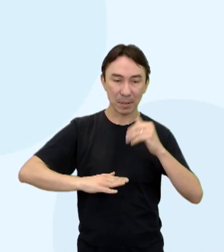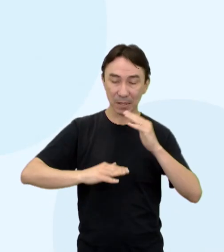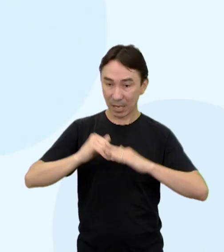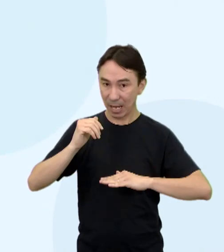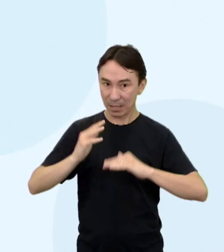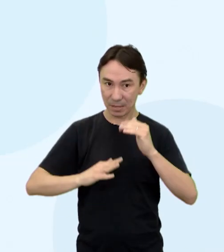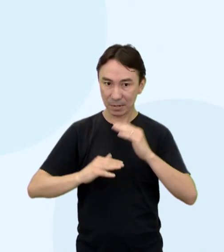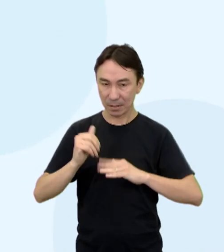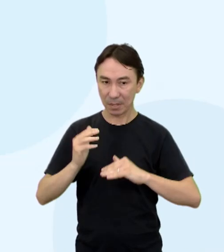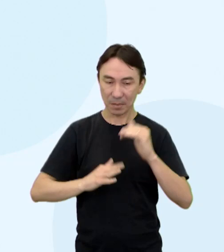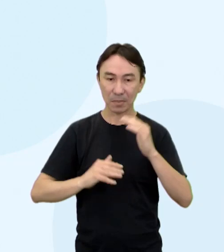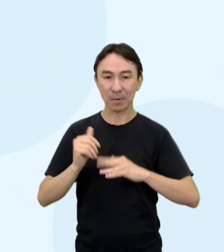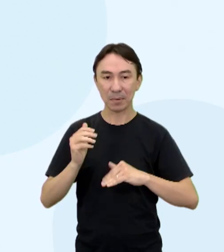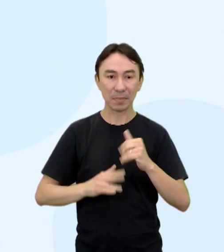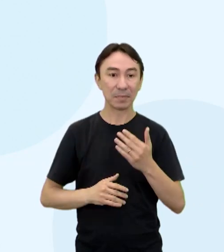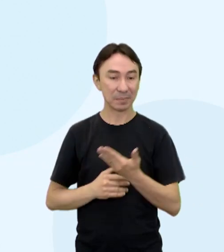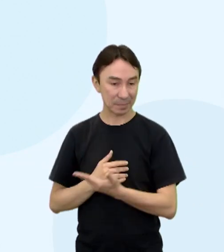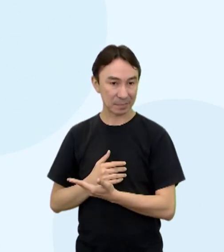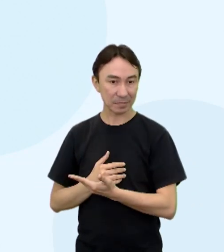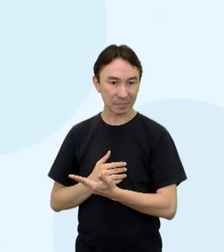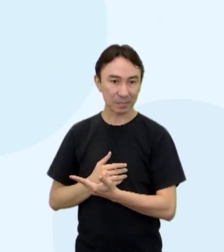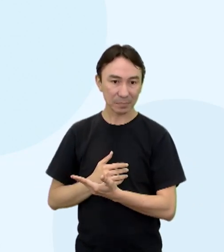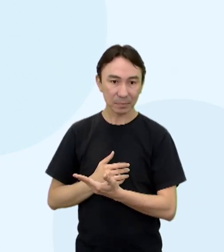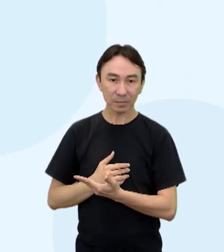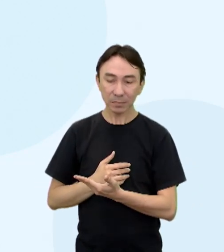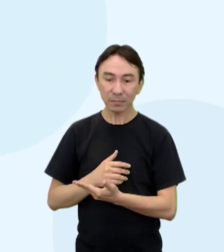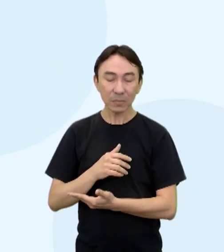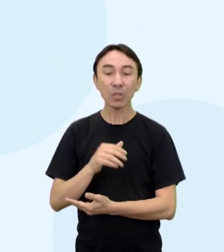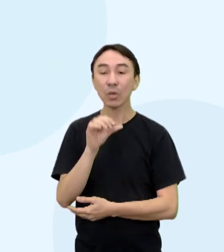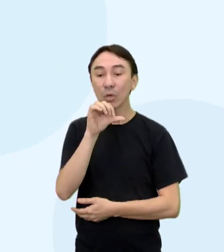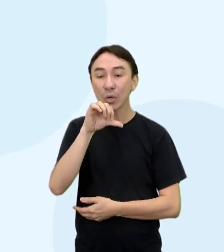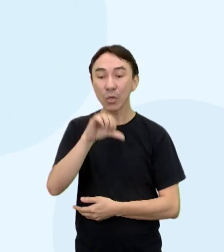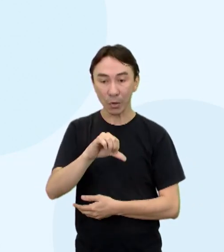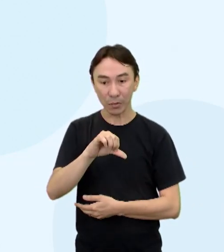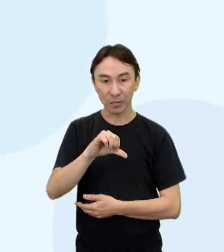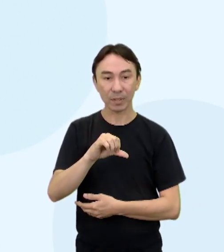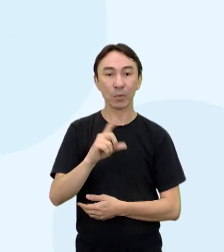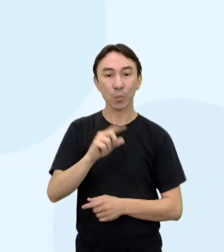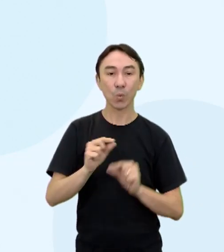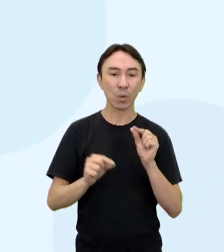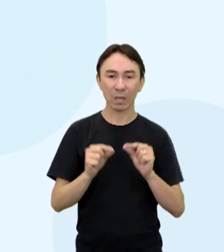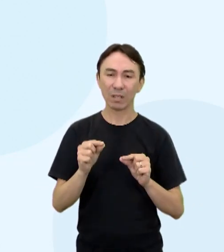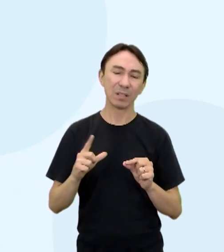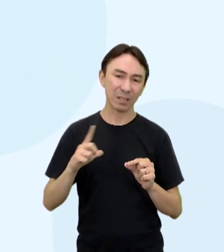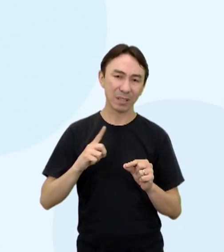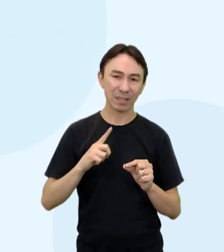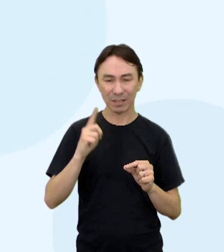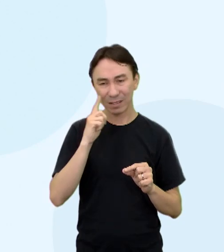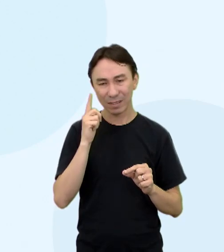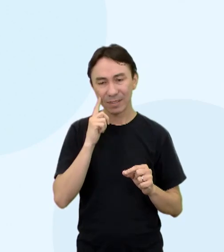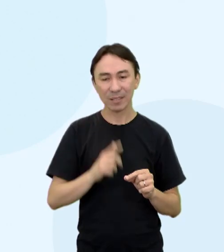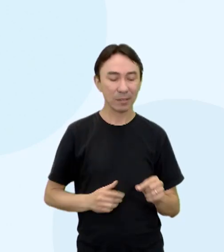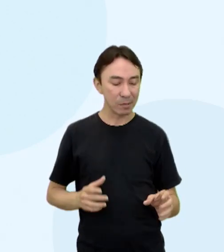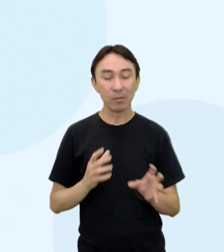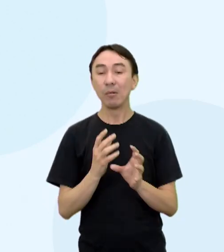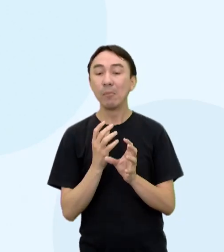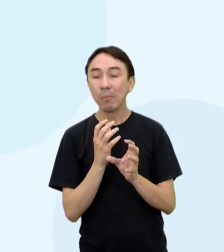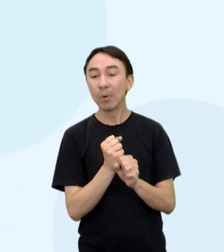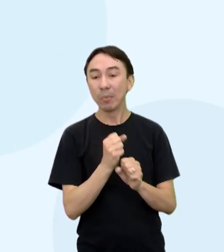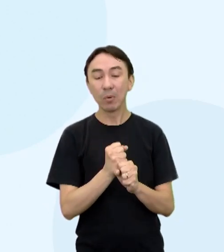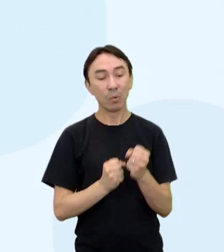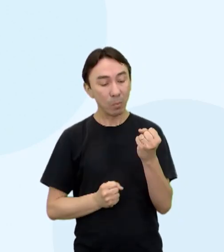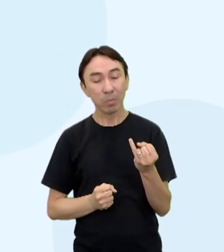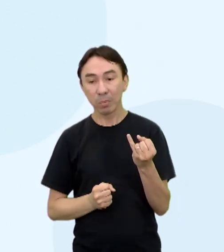perdão, habilidade 9 do 5º ano, que fala sobre resolver e elaborar situações, problemas simples de contagem